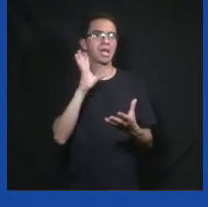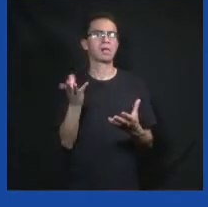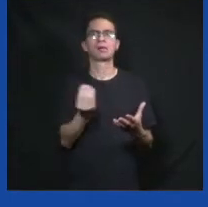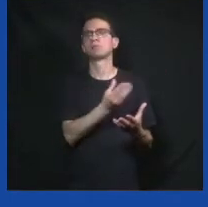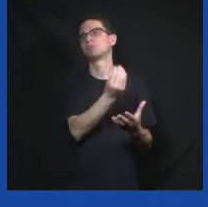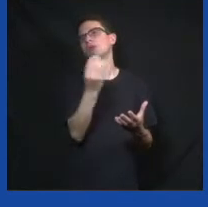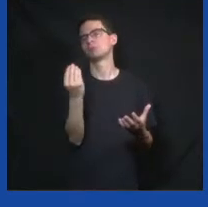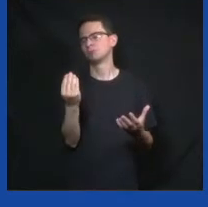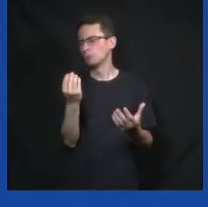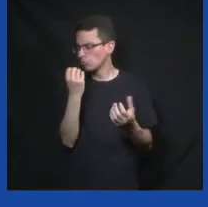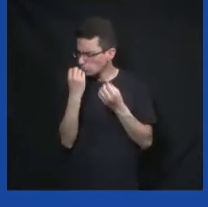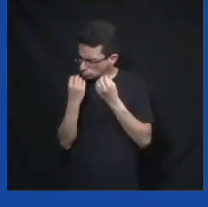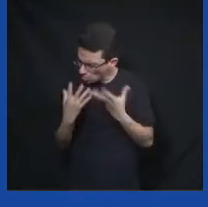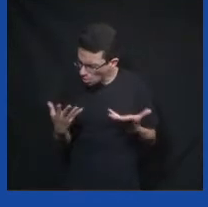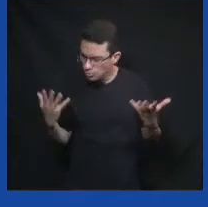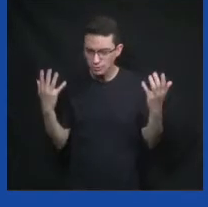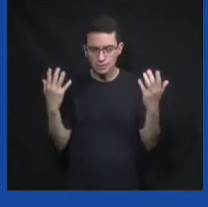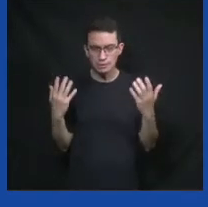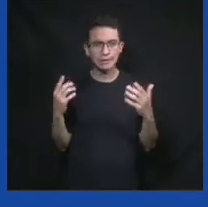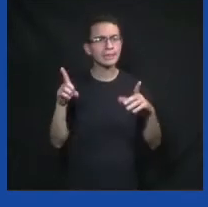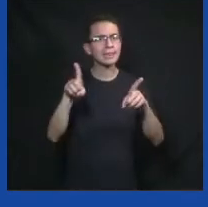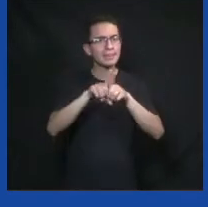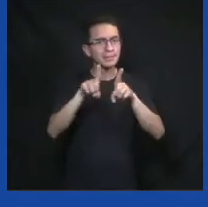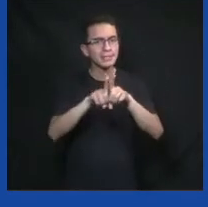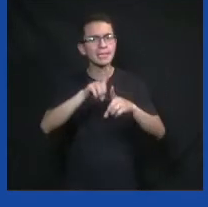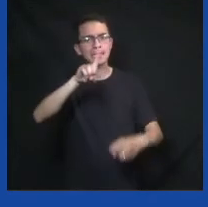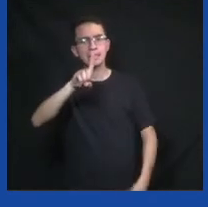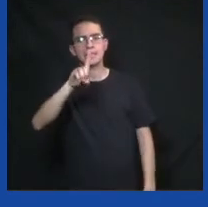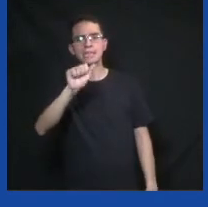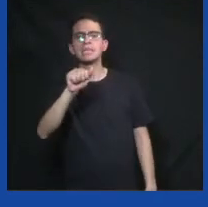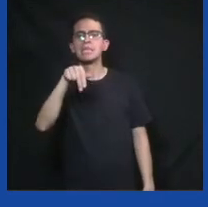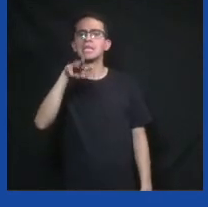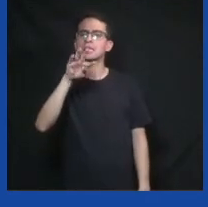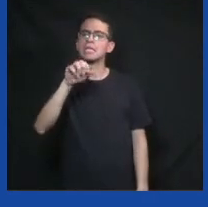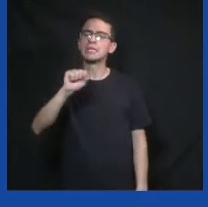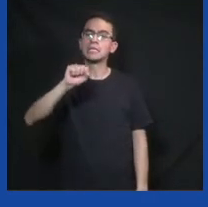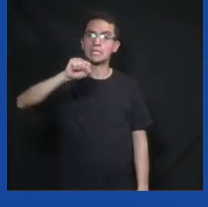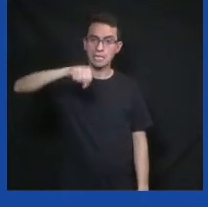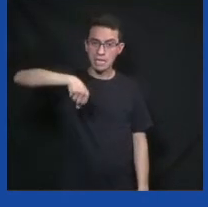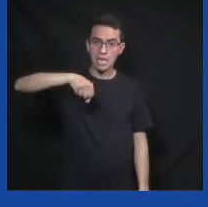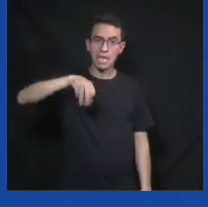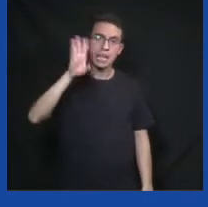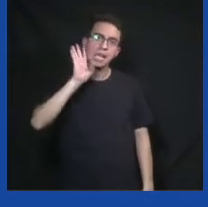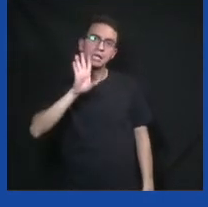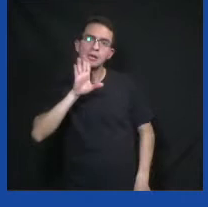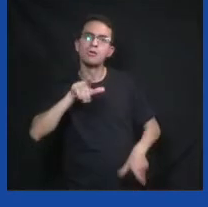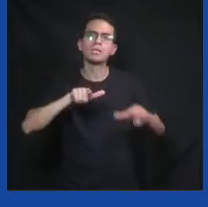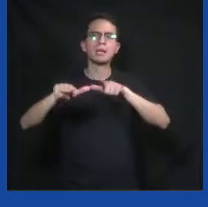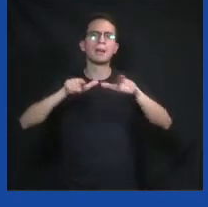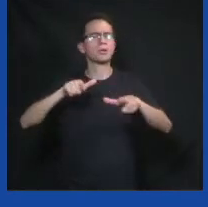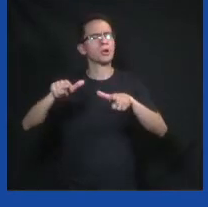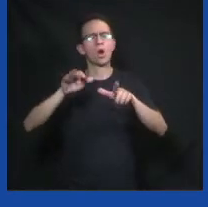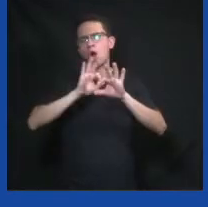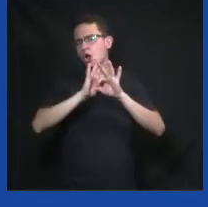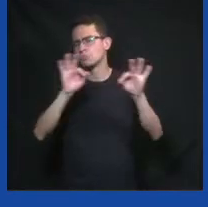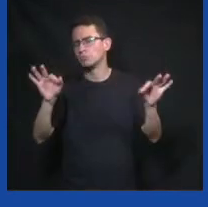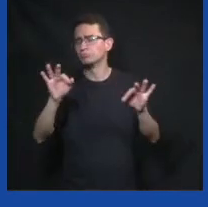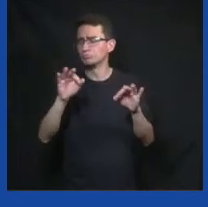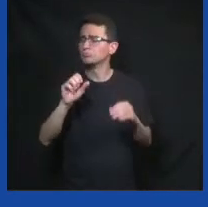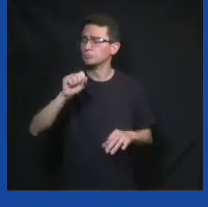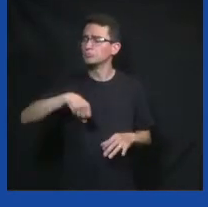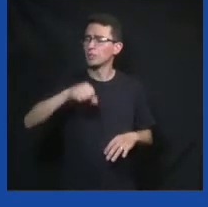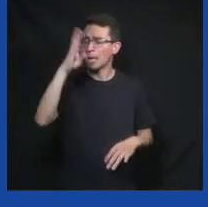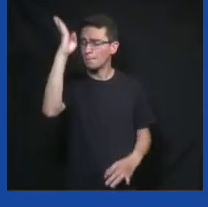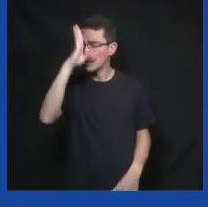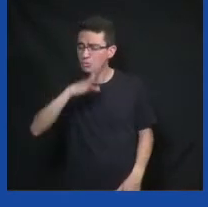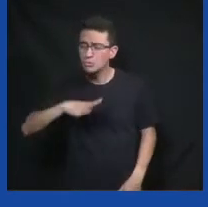trabalho super legal. O próprio Dantas tem um trabalho, né, junto ao movimento Voto Consciente. A gente tem muita coisa legal no Brasil, só que é